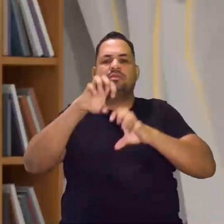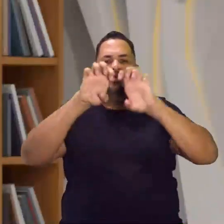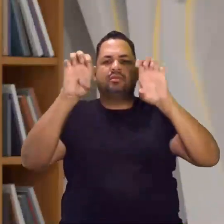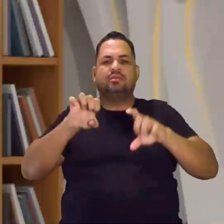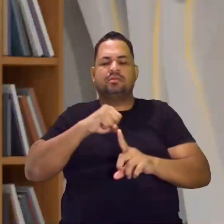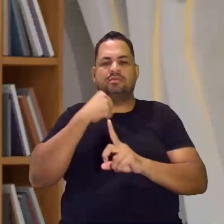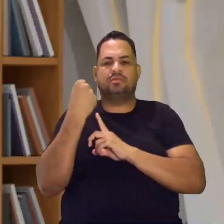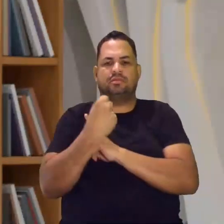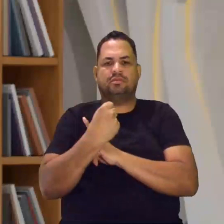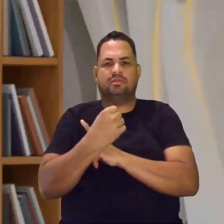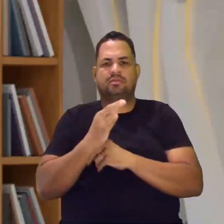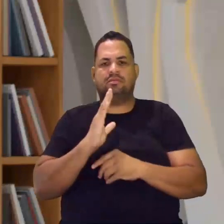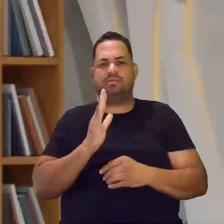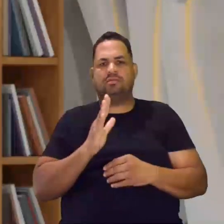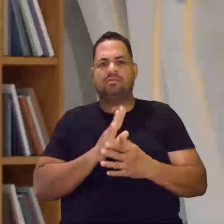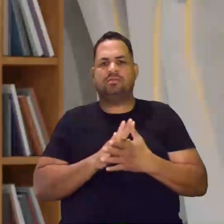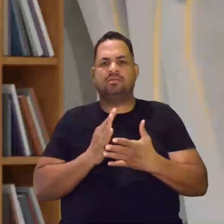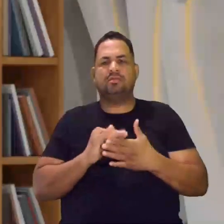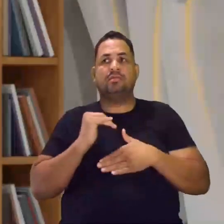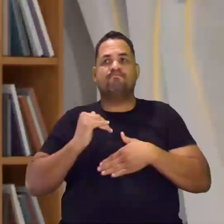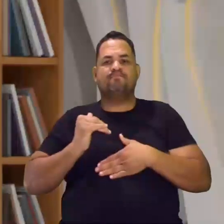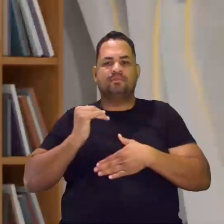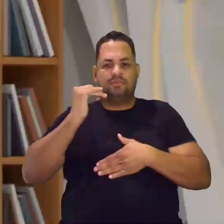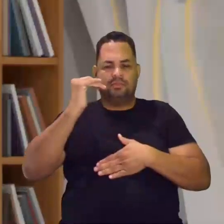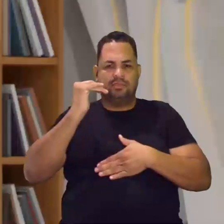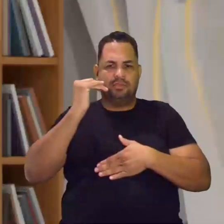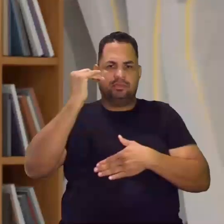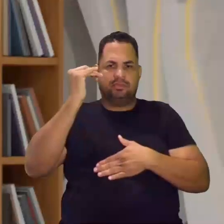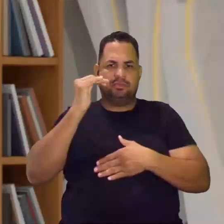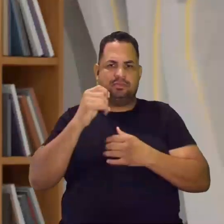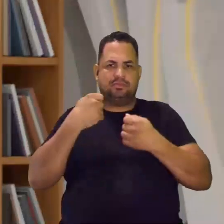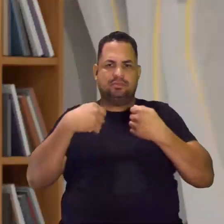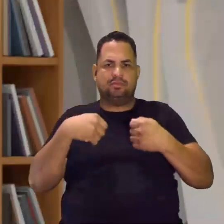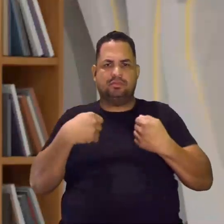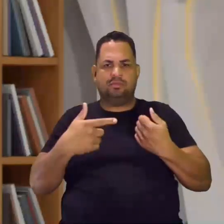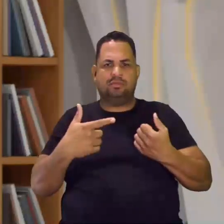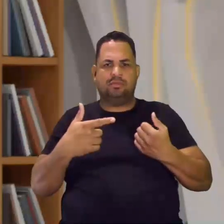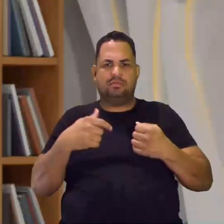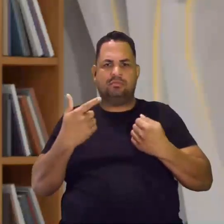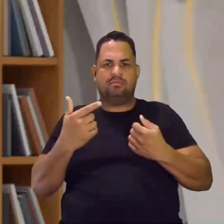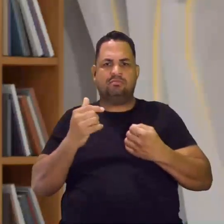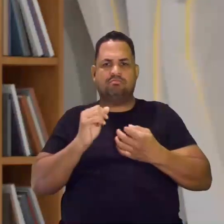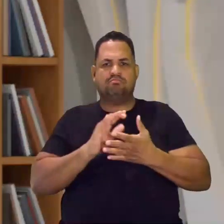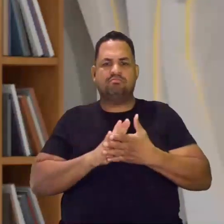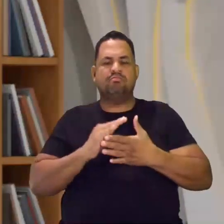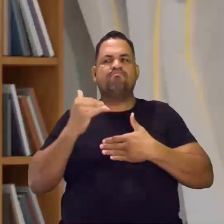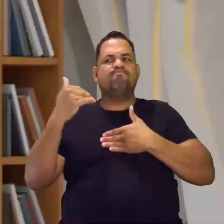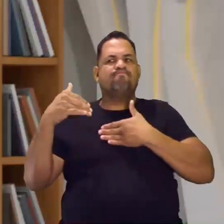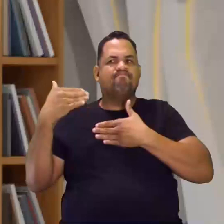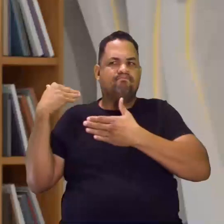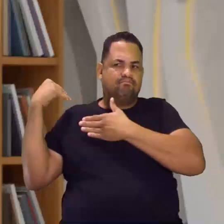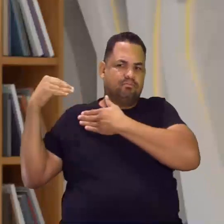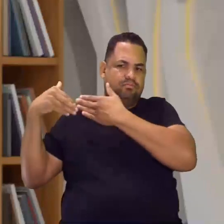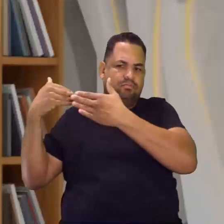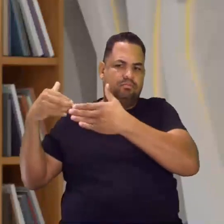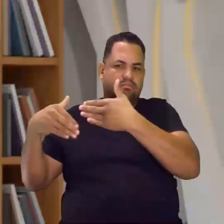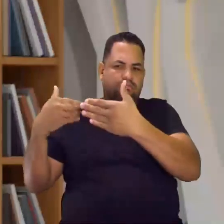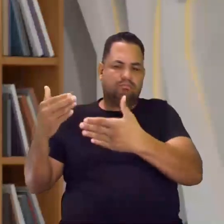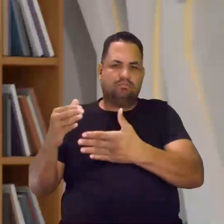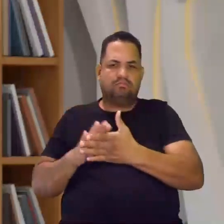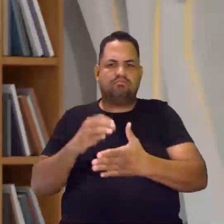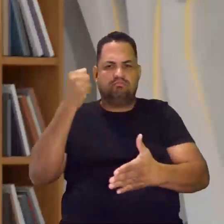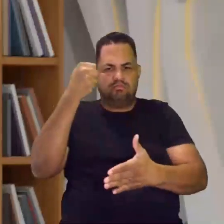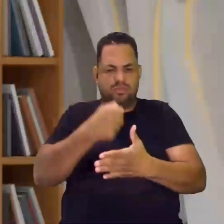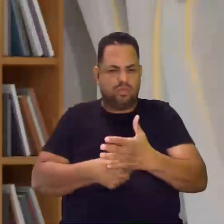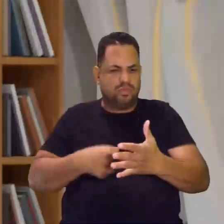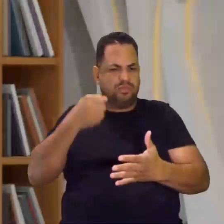sociedade. Ele já foi para um patamar que a gente precisa ir de muito tempo com